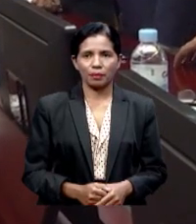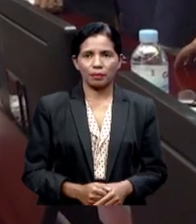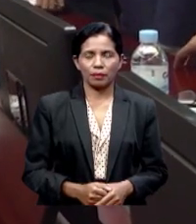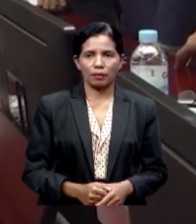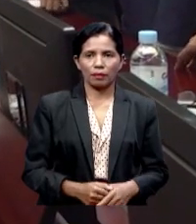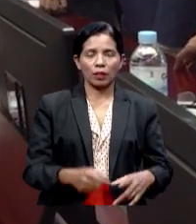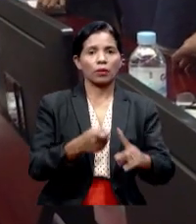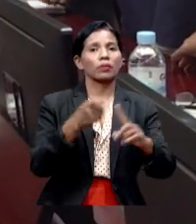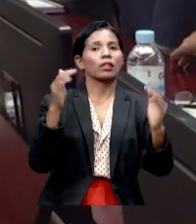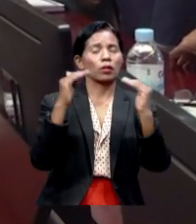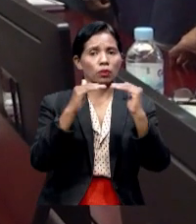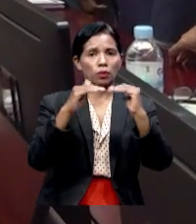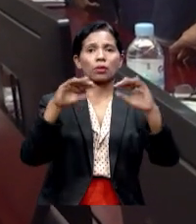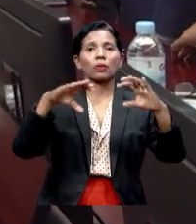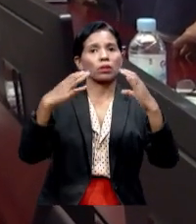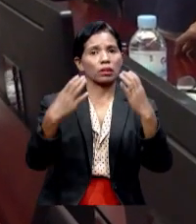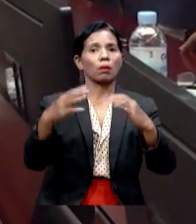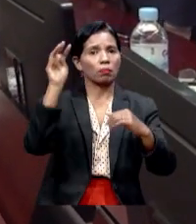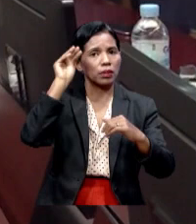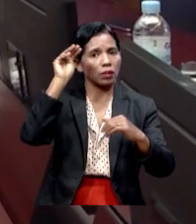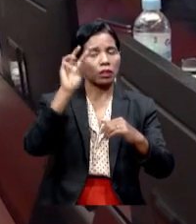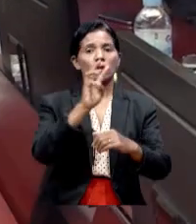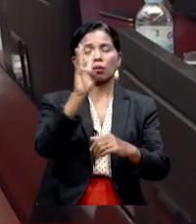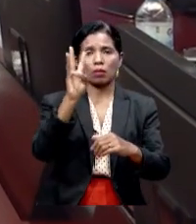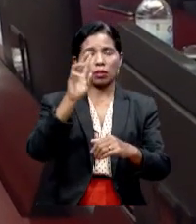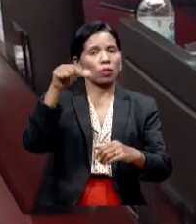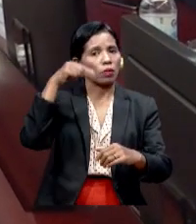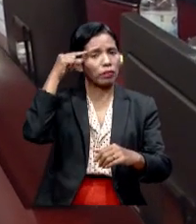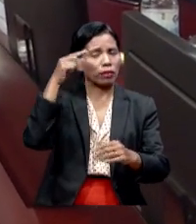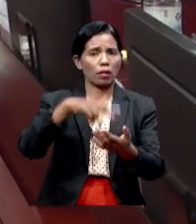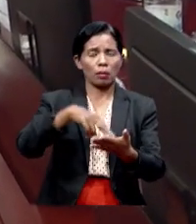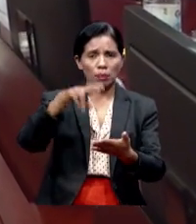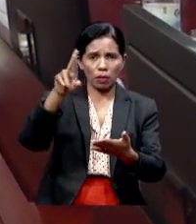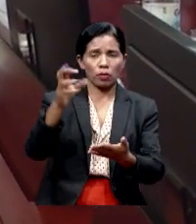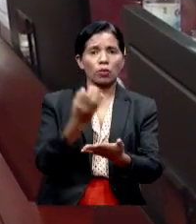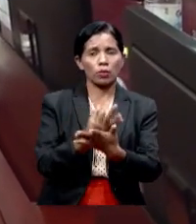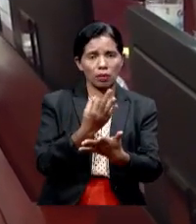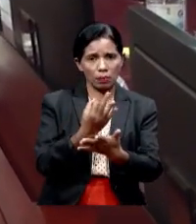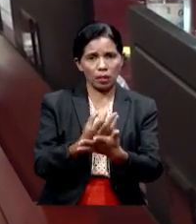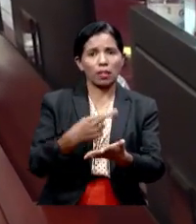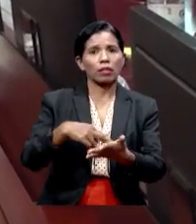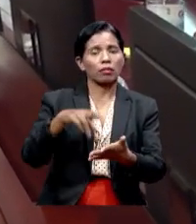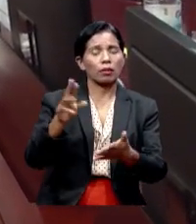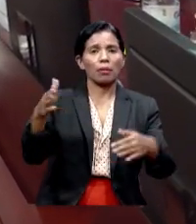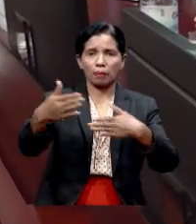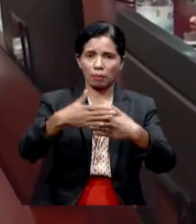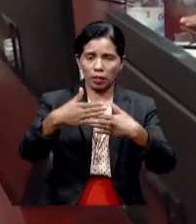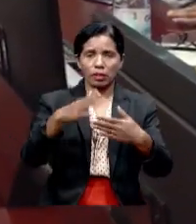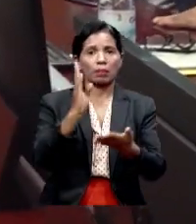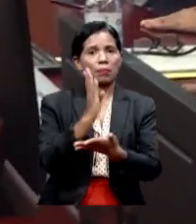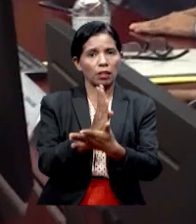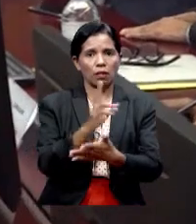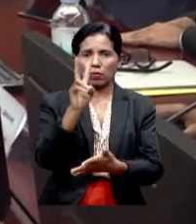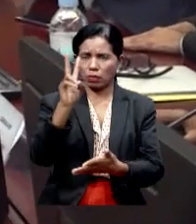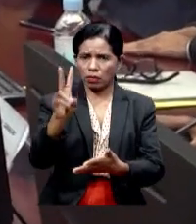Ligou se senhor muito Conselho Ministro e a quarta, né? Governo aprova orçamento retificativo Bessic Bilhão Ruan. Proposta